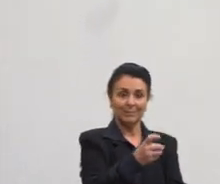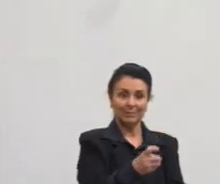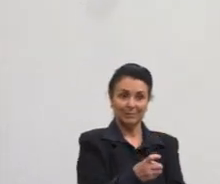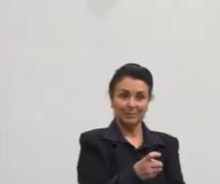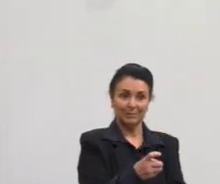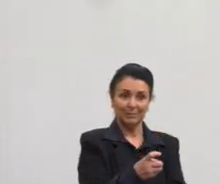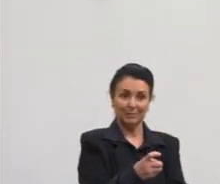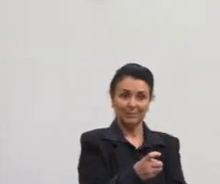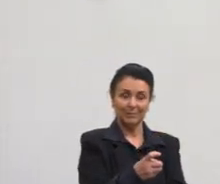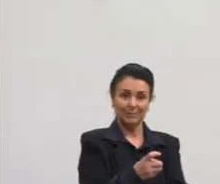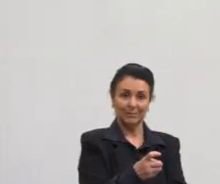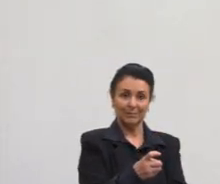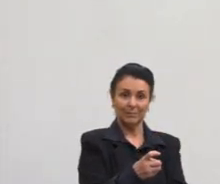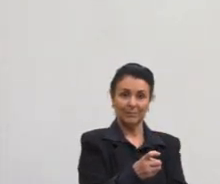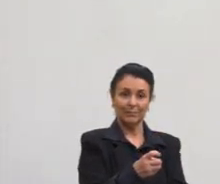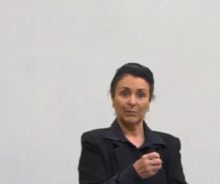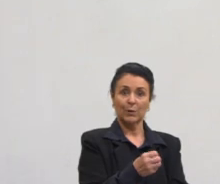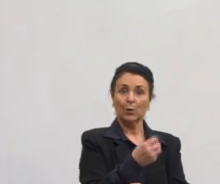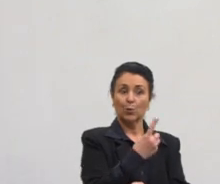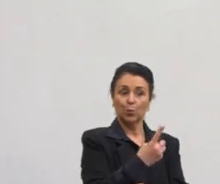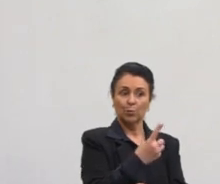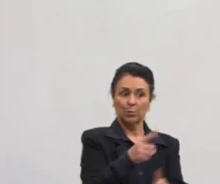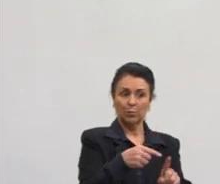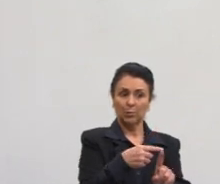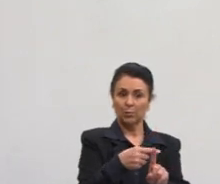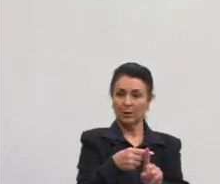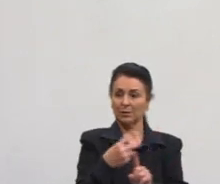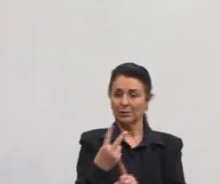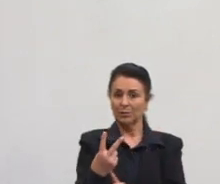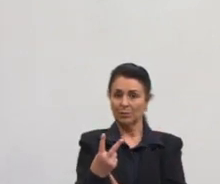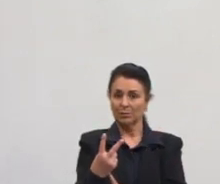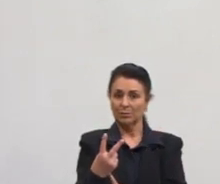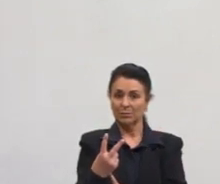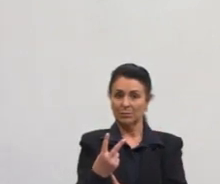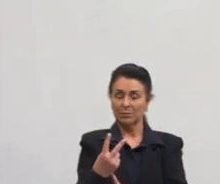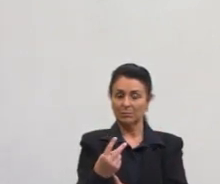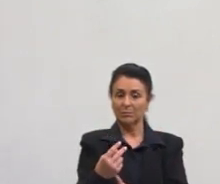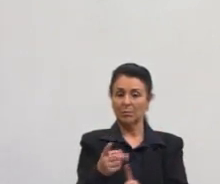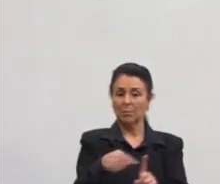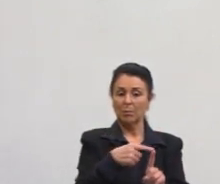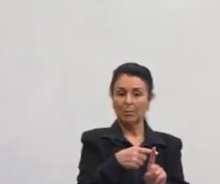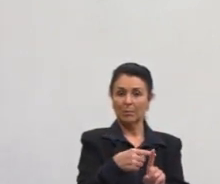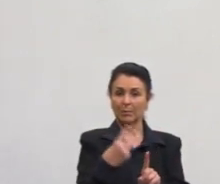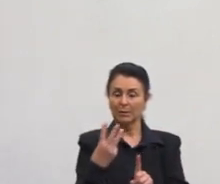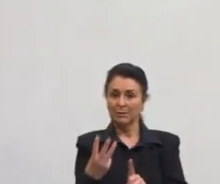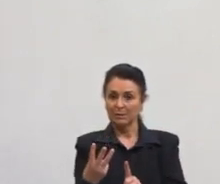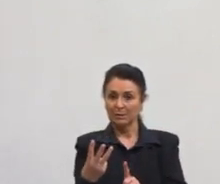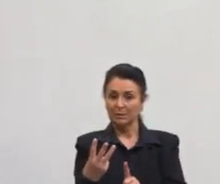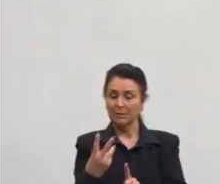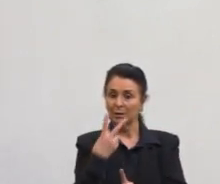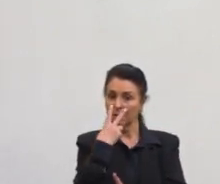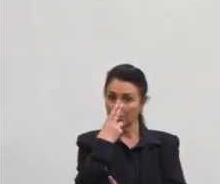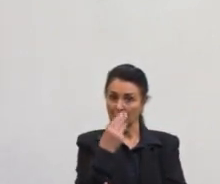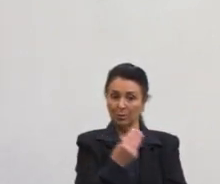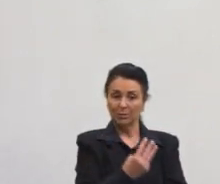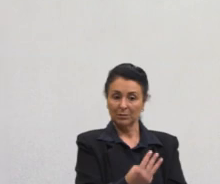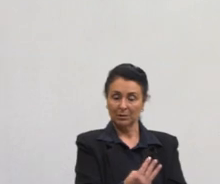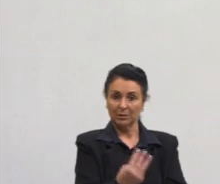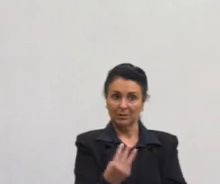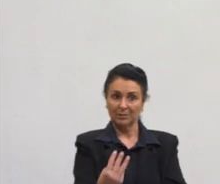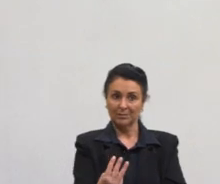se eu somar um com dois eu vou ter mais 3 = 33